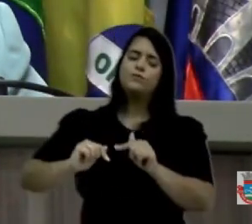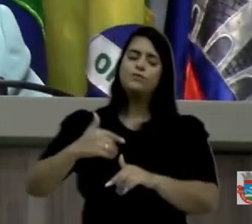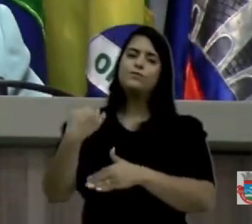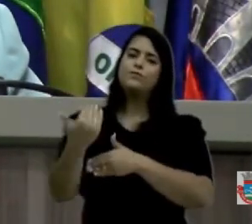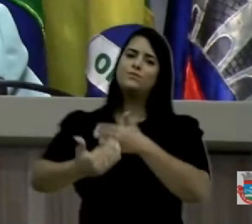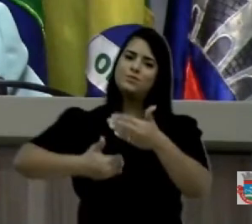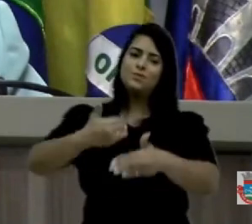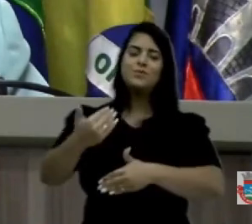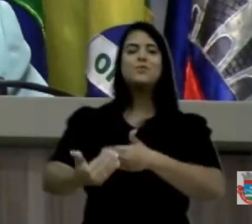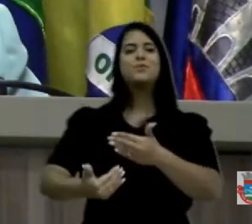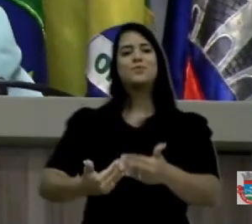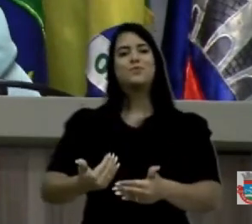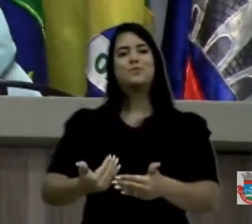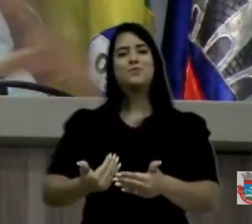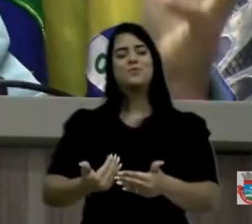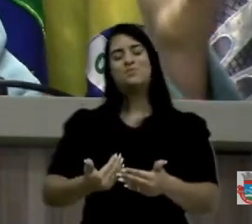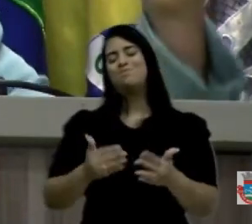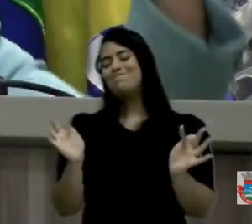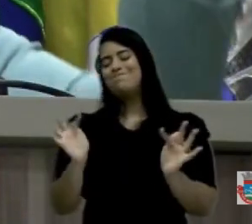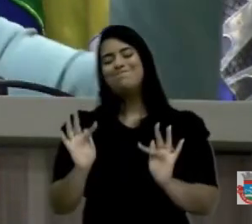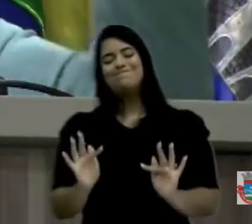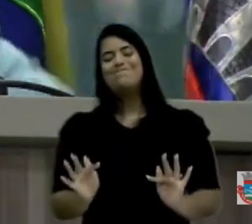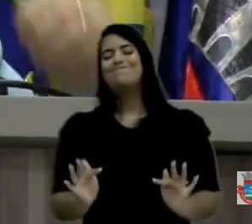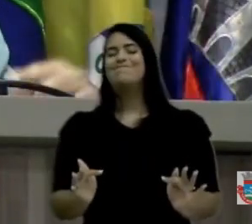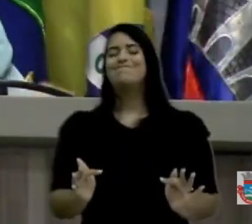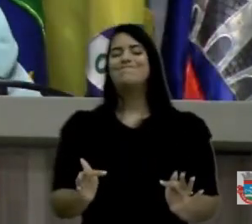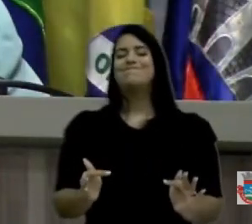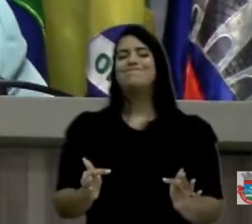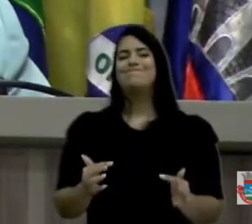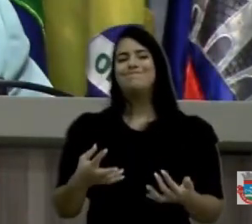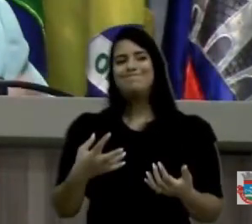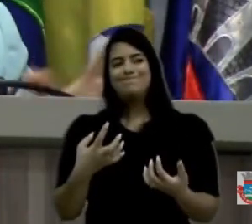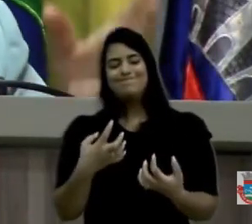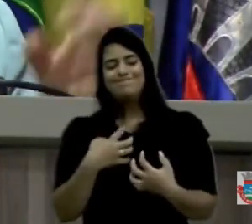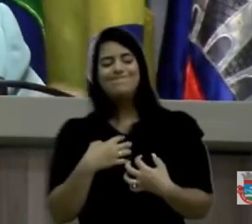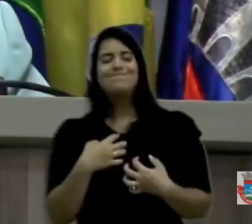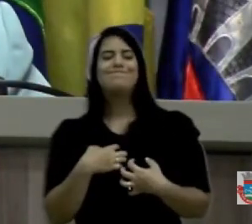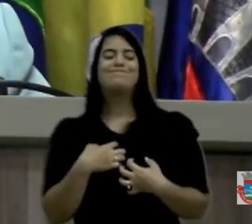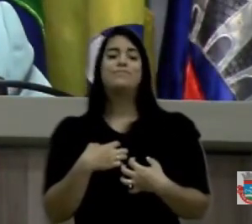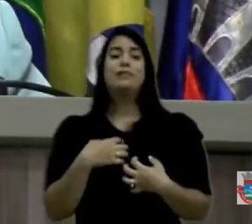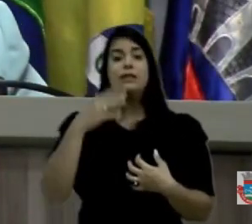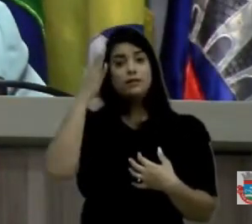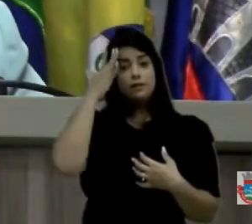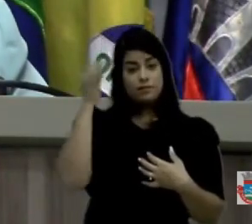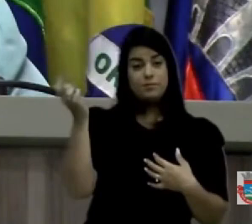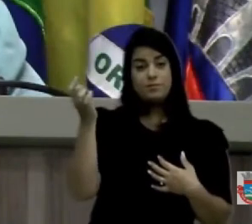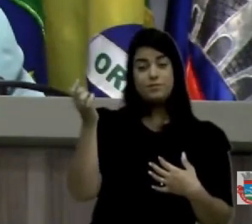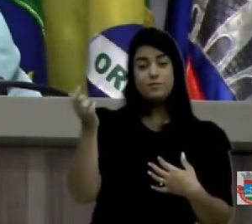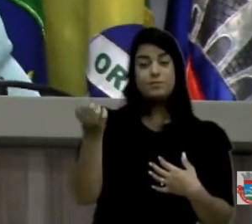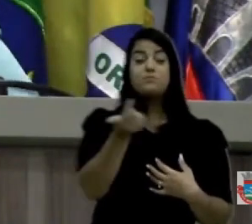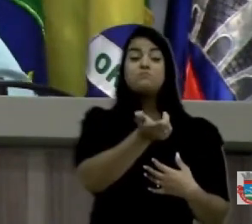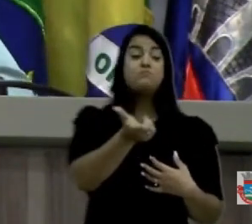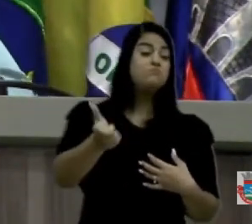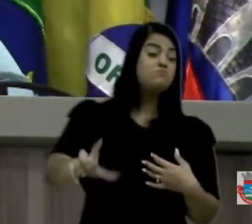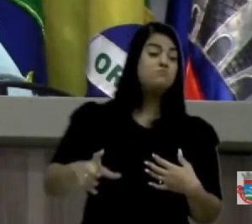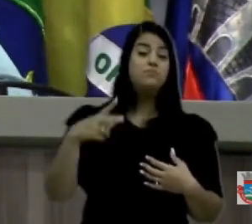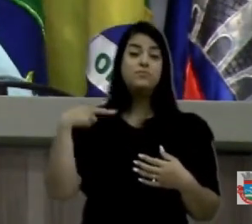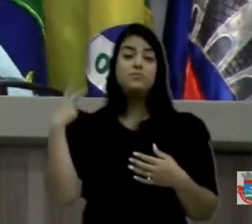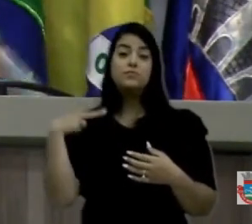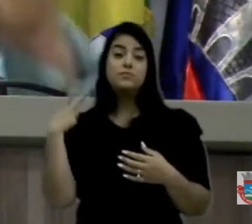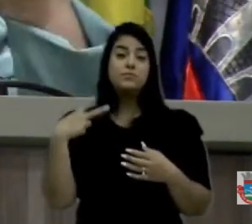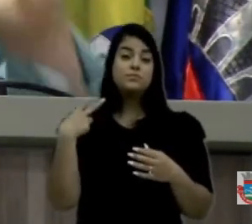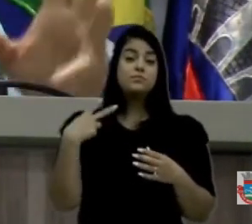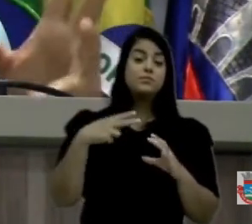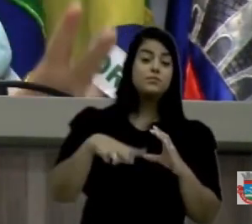muito satisfatório sei que outros vereadores virão para essa Tribuna tentar denigrir a sua imagem mas é Deus que